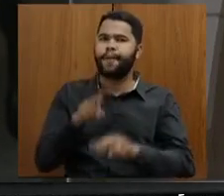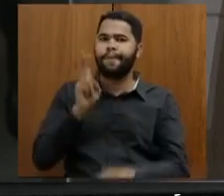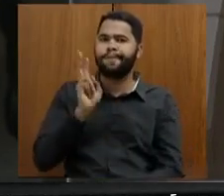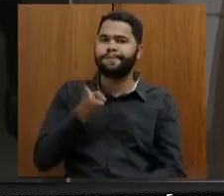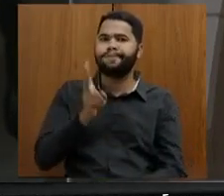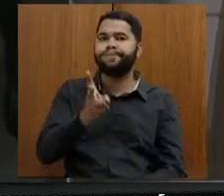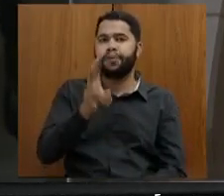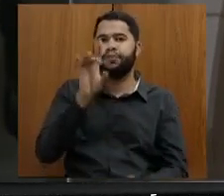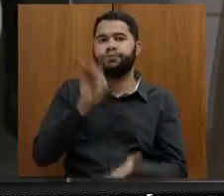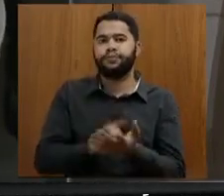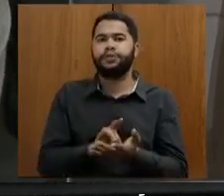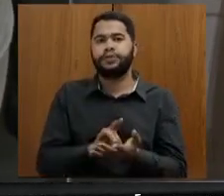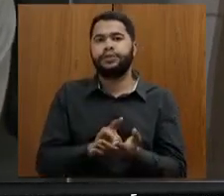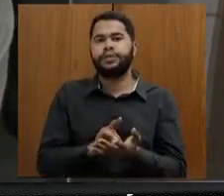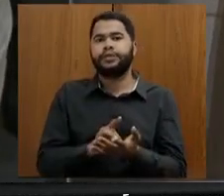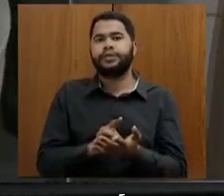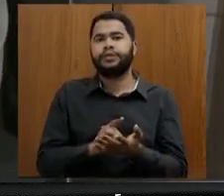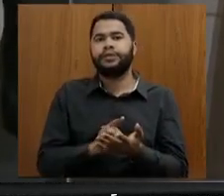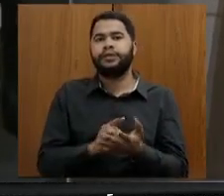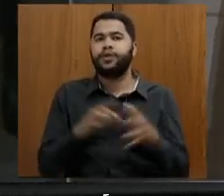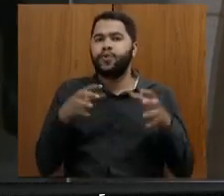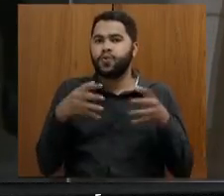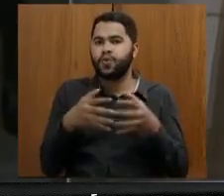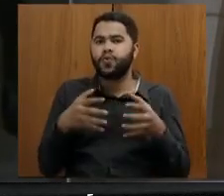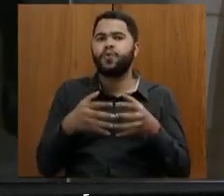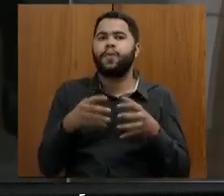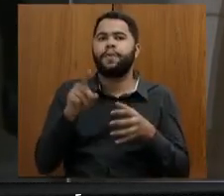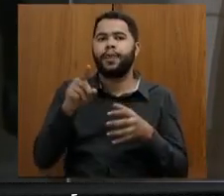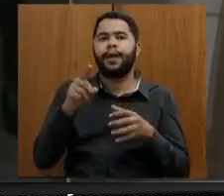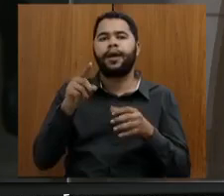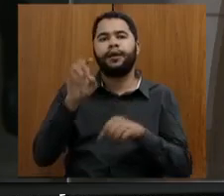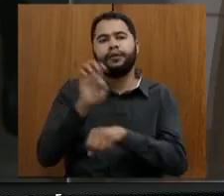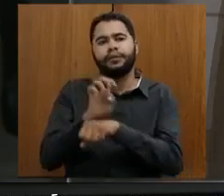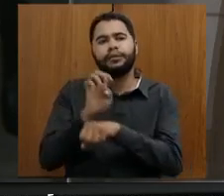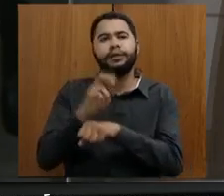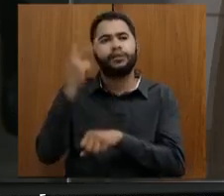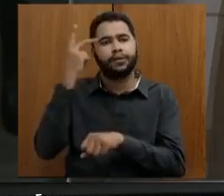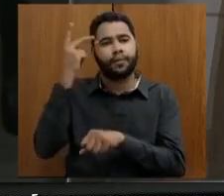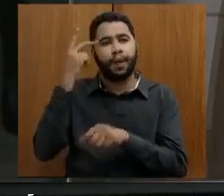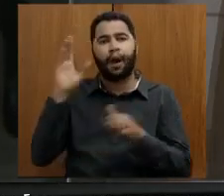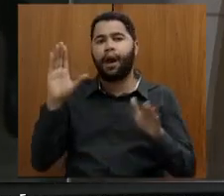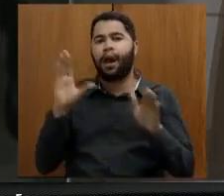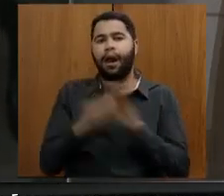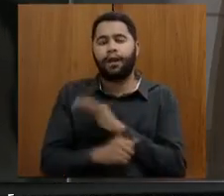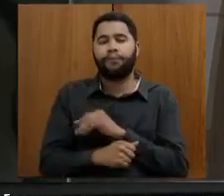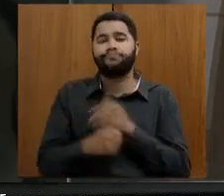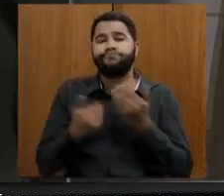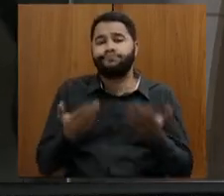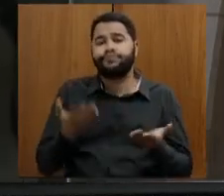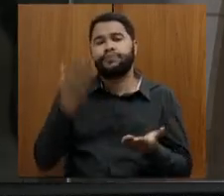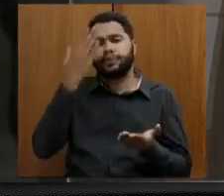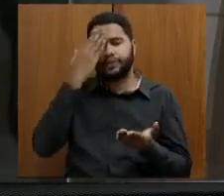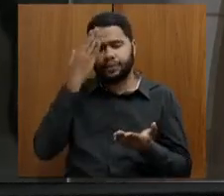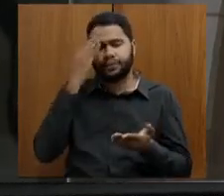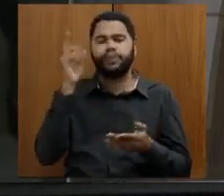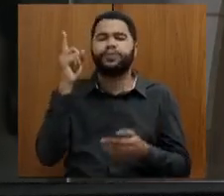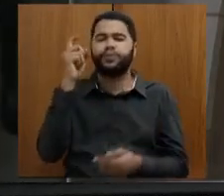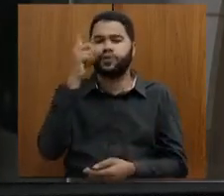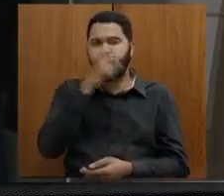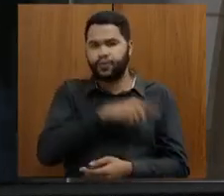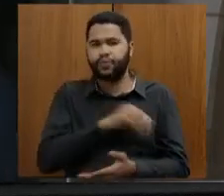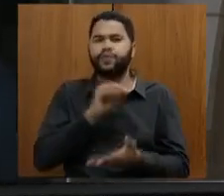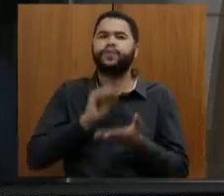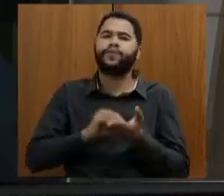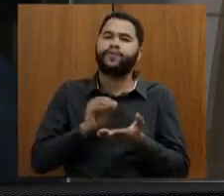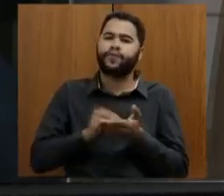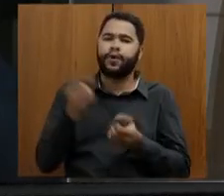porque realmente existe as quadrilhas do Estado de São Paulo que entrave e roubam enfim sabemos que ainda tem dificuldade